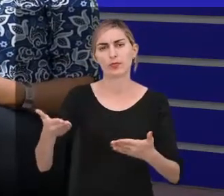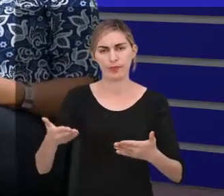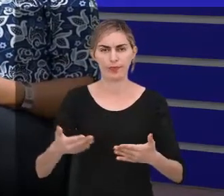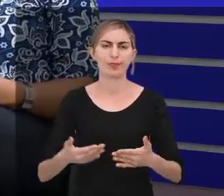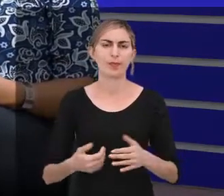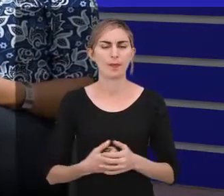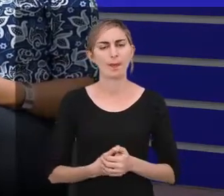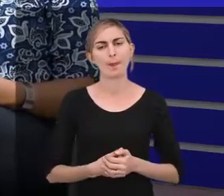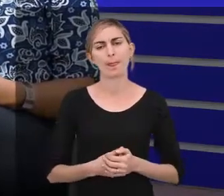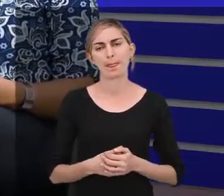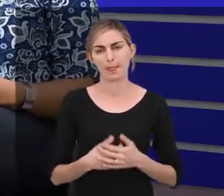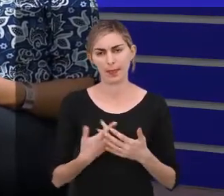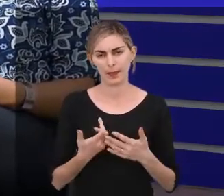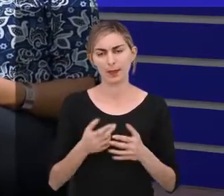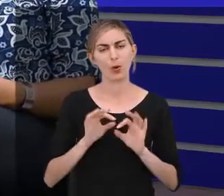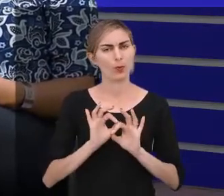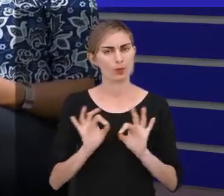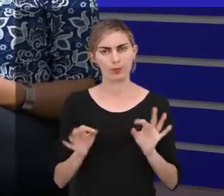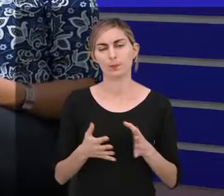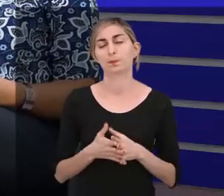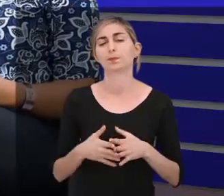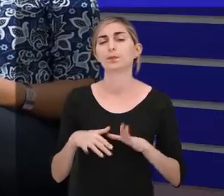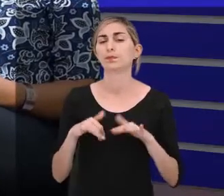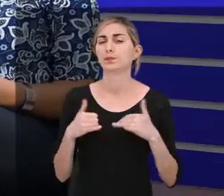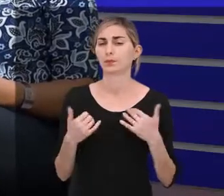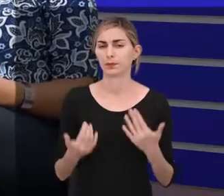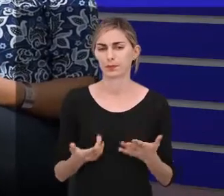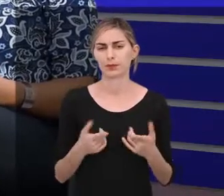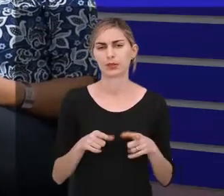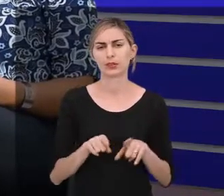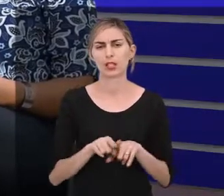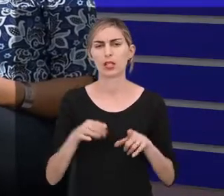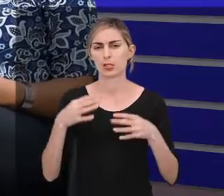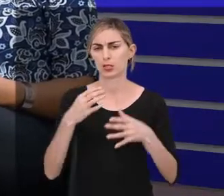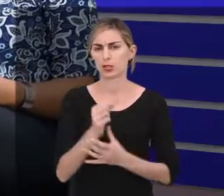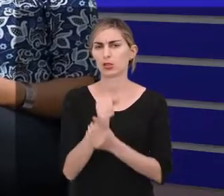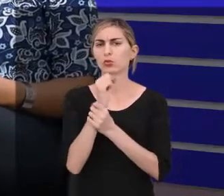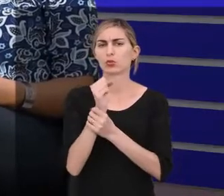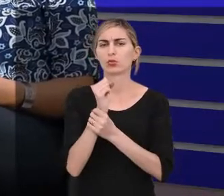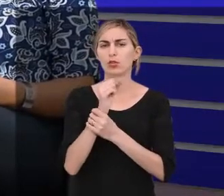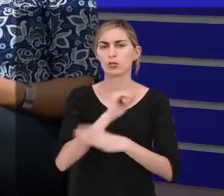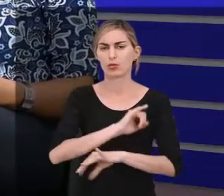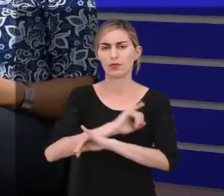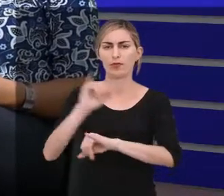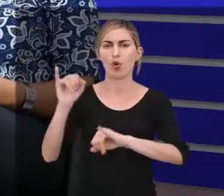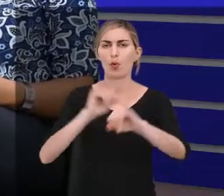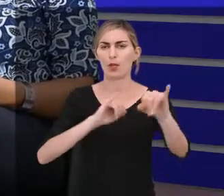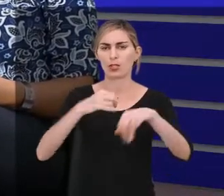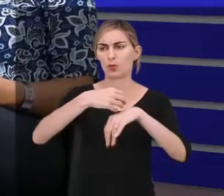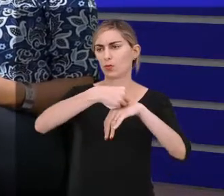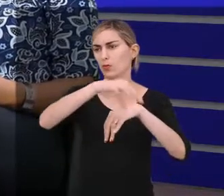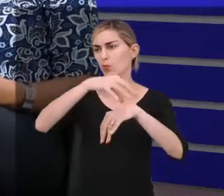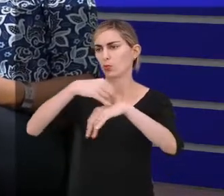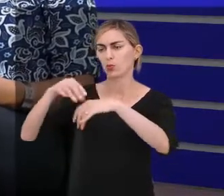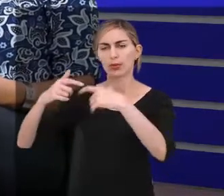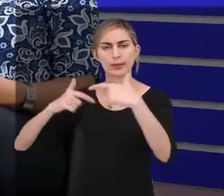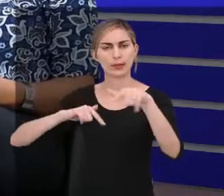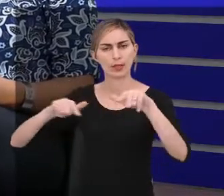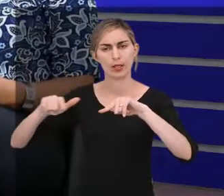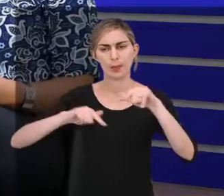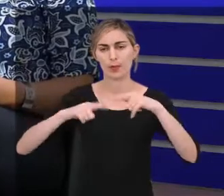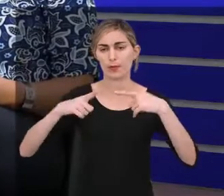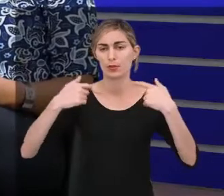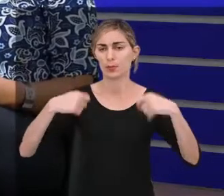mais. Exato, isso é ótimo. E em relação à segurança da informação, você está no ambiente de trabalho e